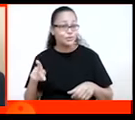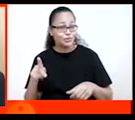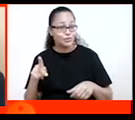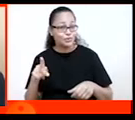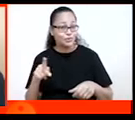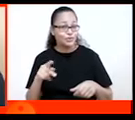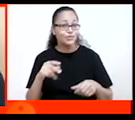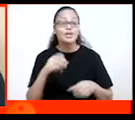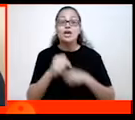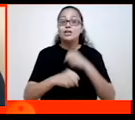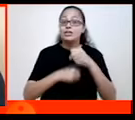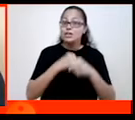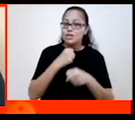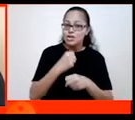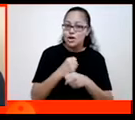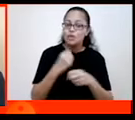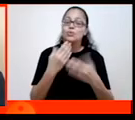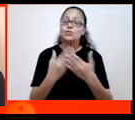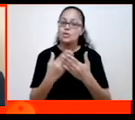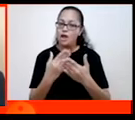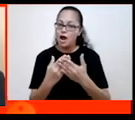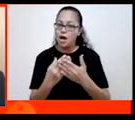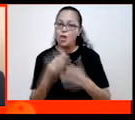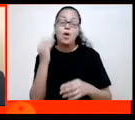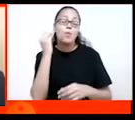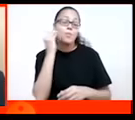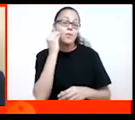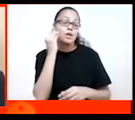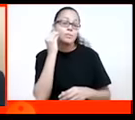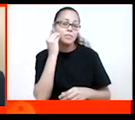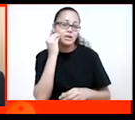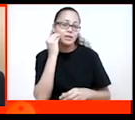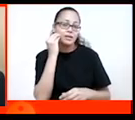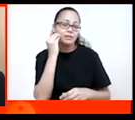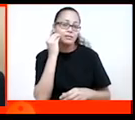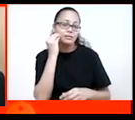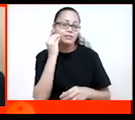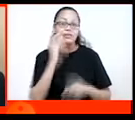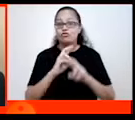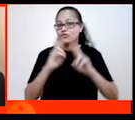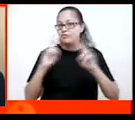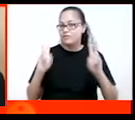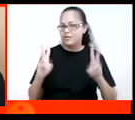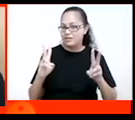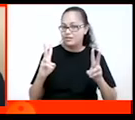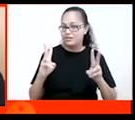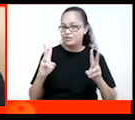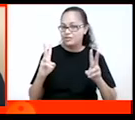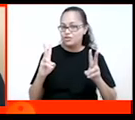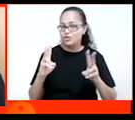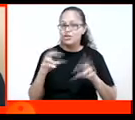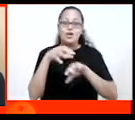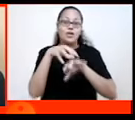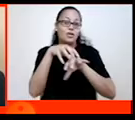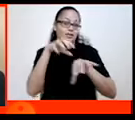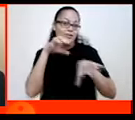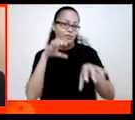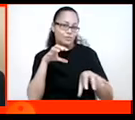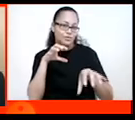de vocês durante esse ano letivo, né? Foi uma experiência bem inusitada, né, diferente nesse